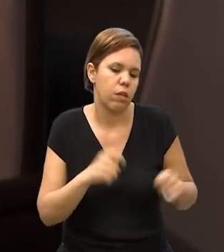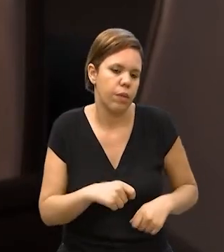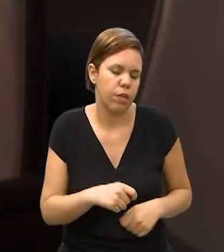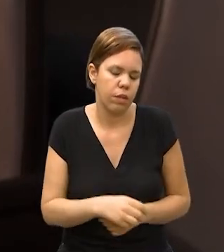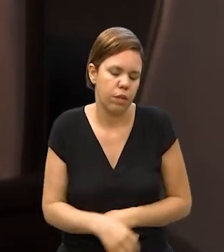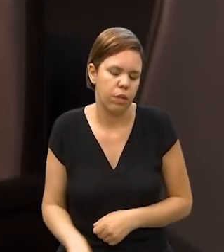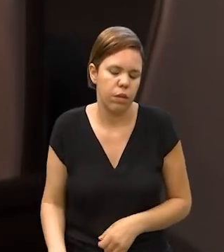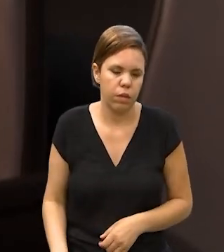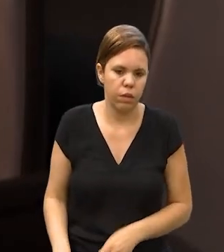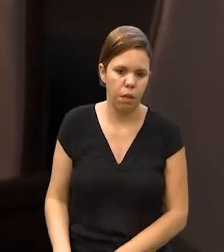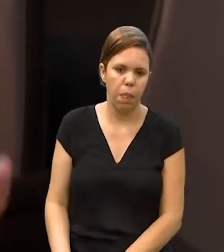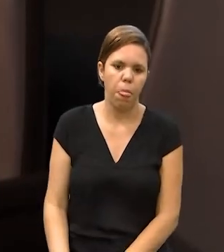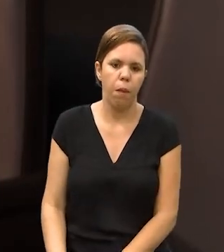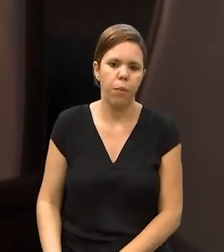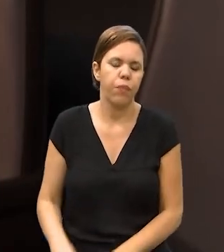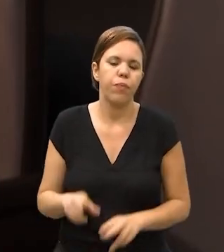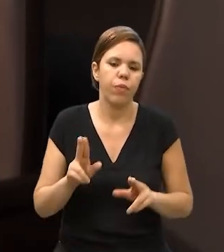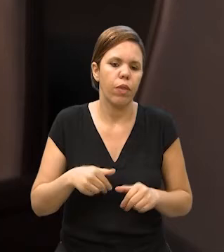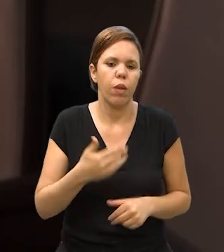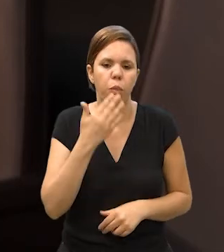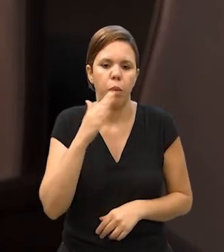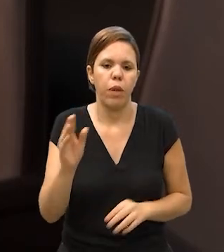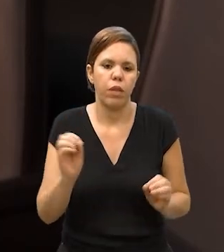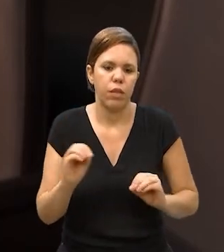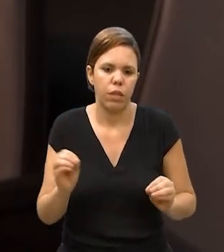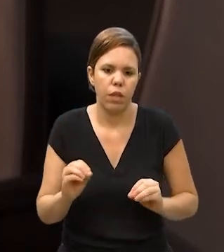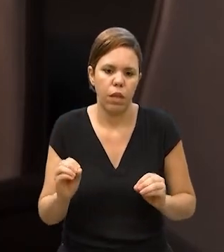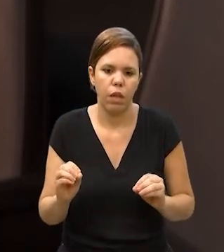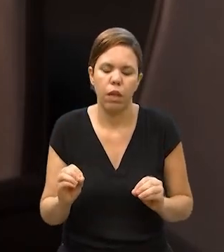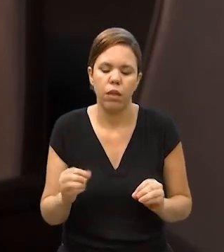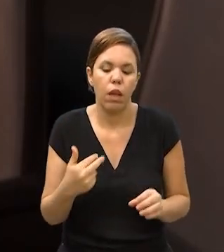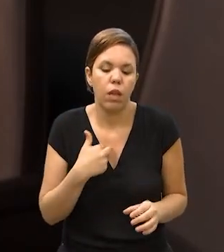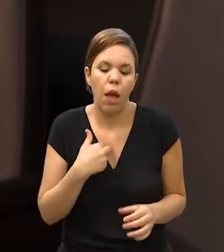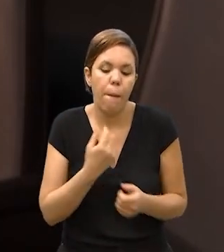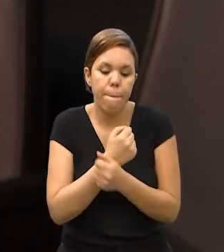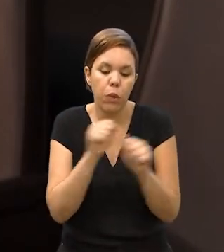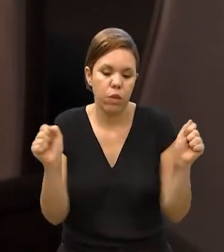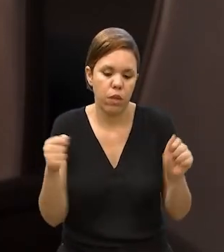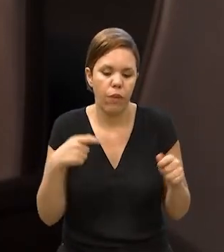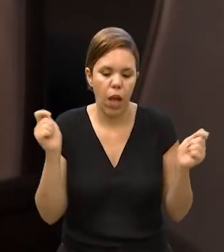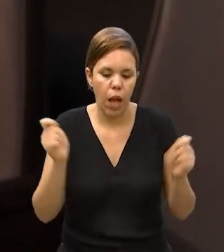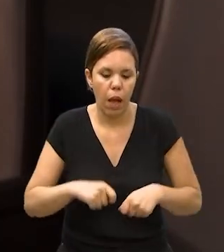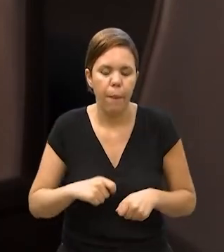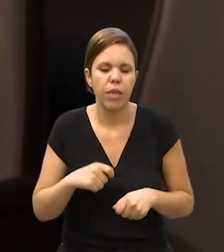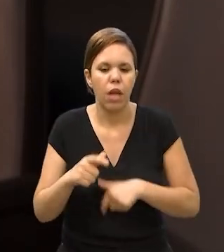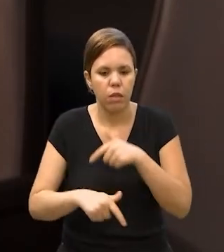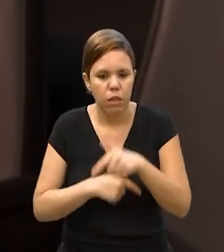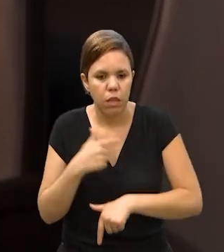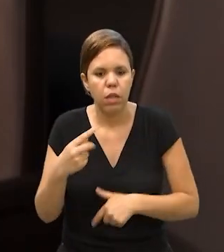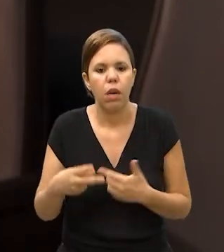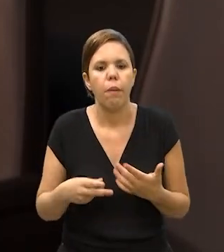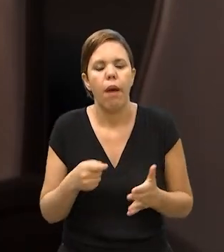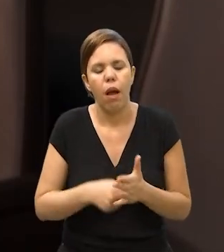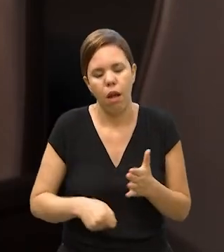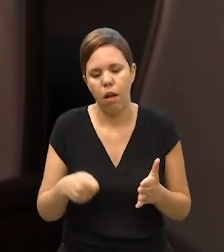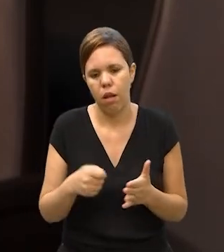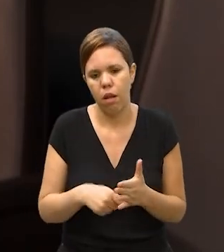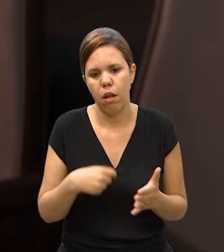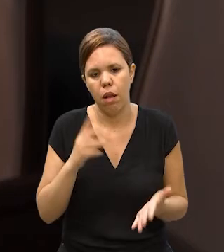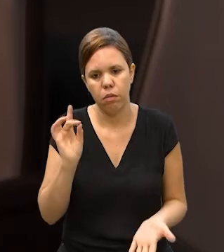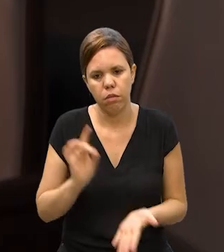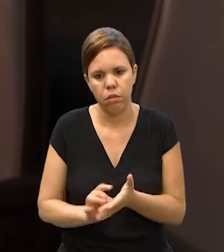gente nunca promete nada que está além da minha capacidade de legislar, da minha capacidade